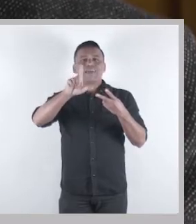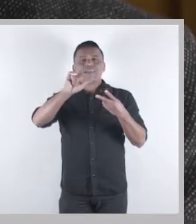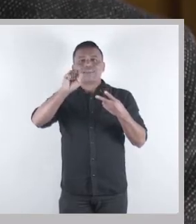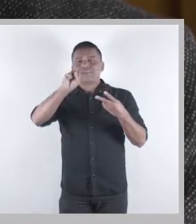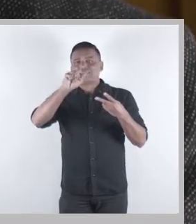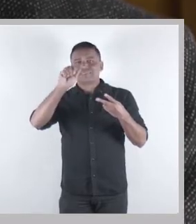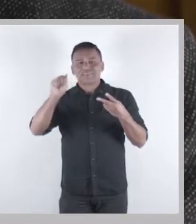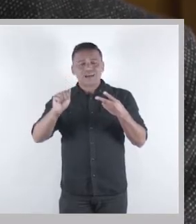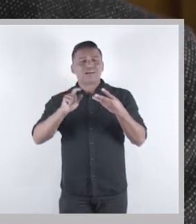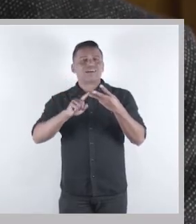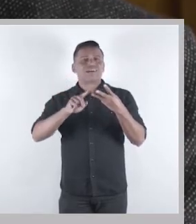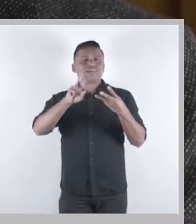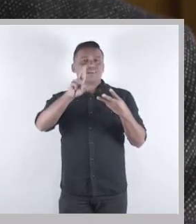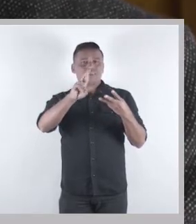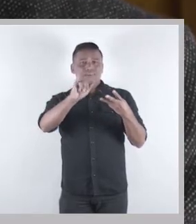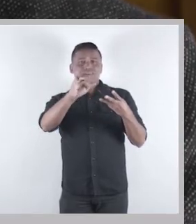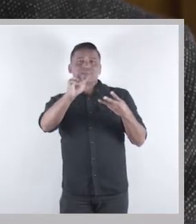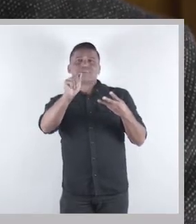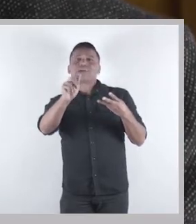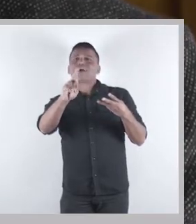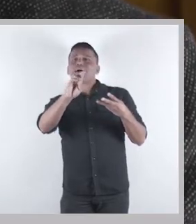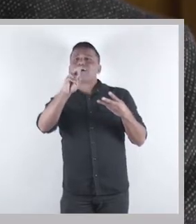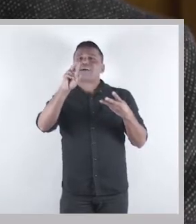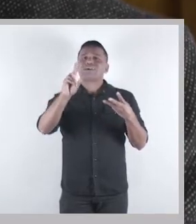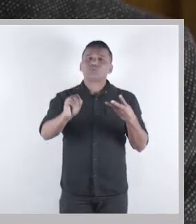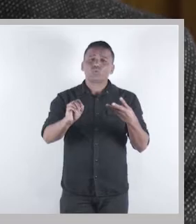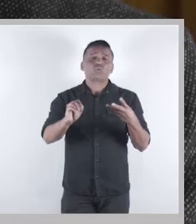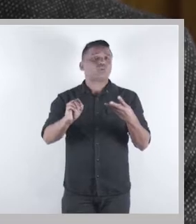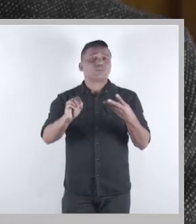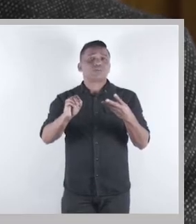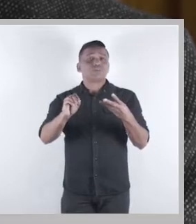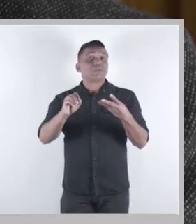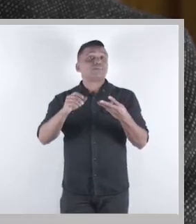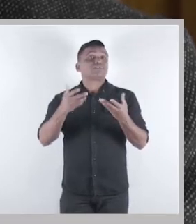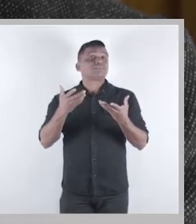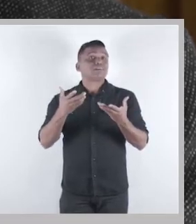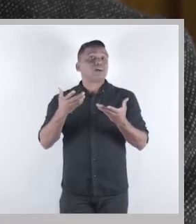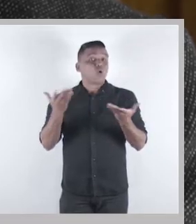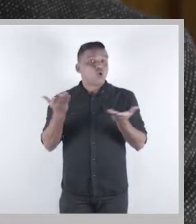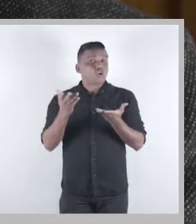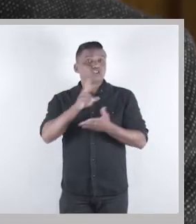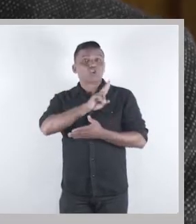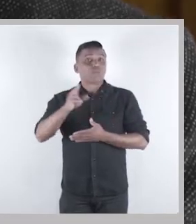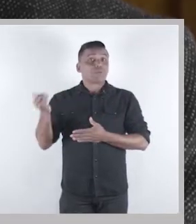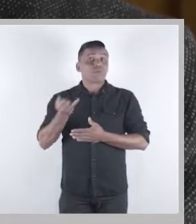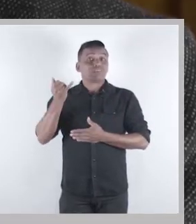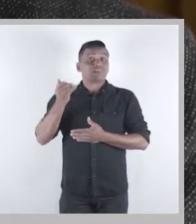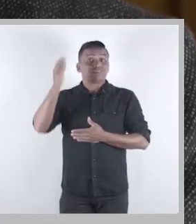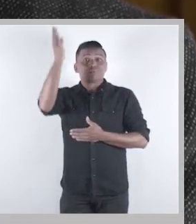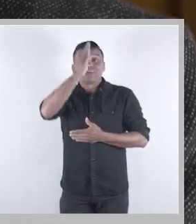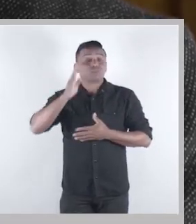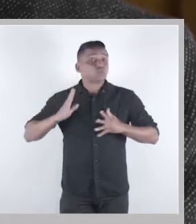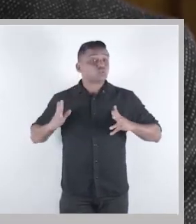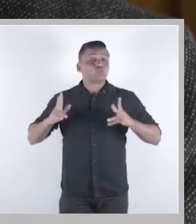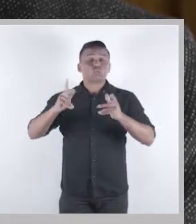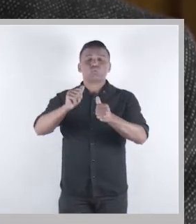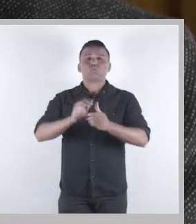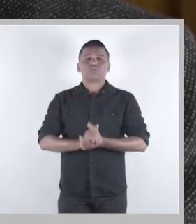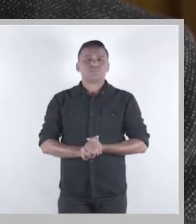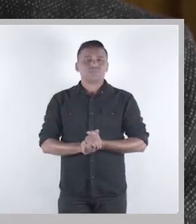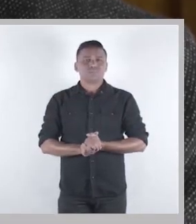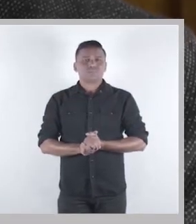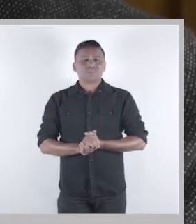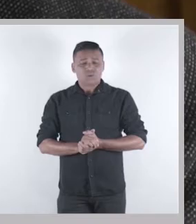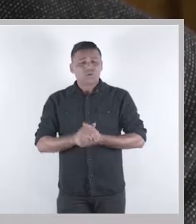poesia Nacional né Eu gostaria que você falasse um pouco de Belo Horizonte como esse Foco Na verdade Belo